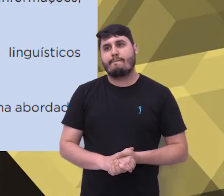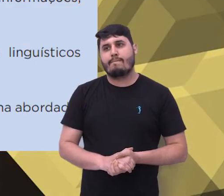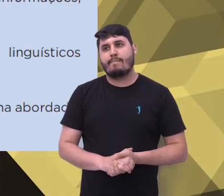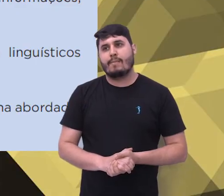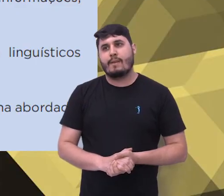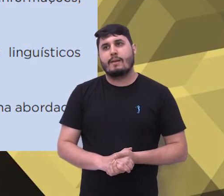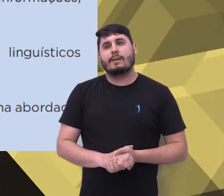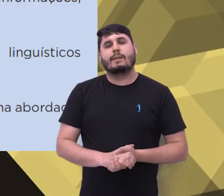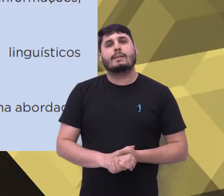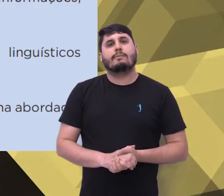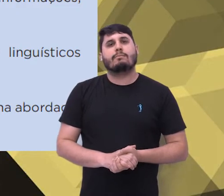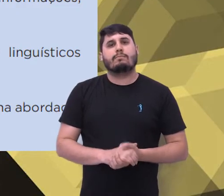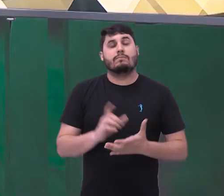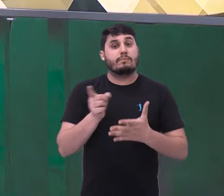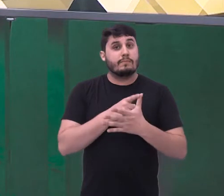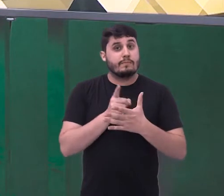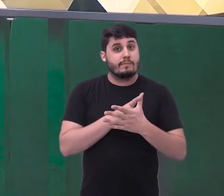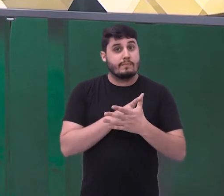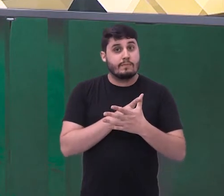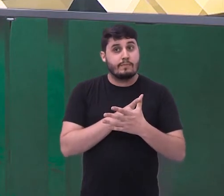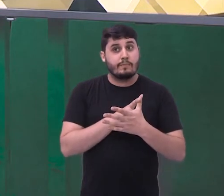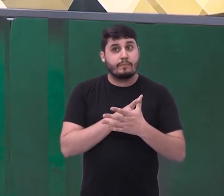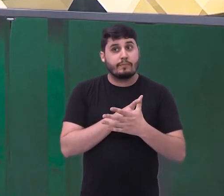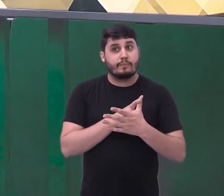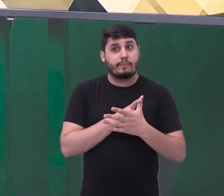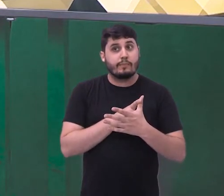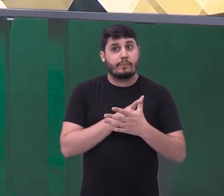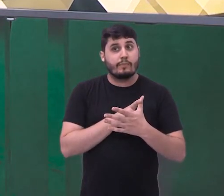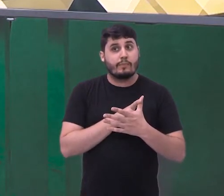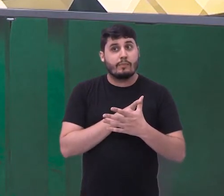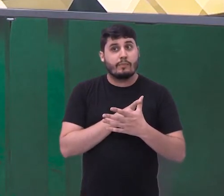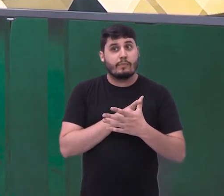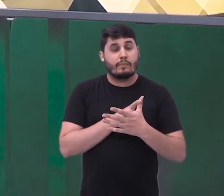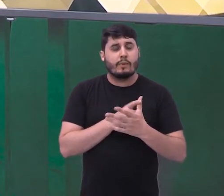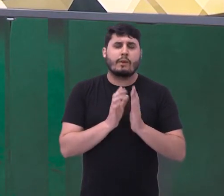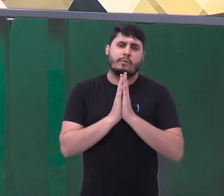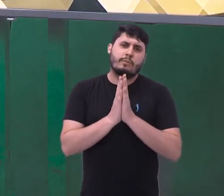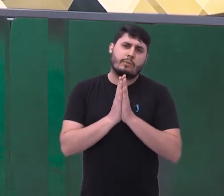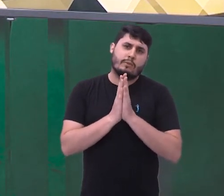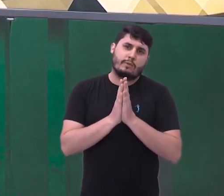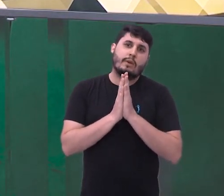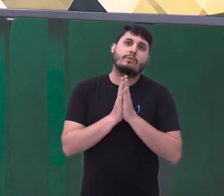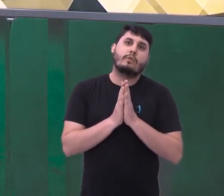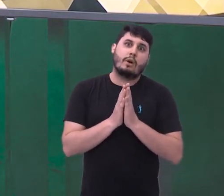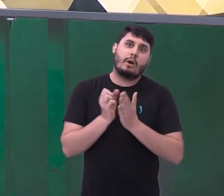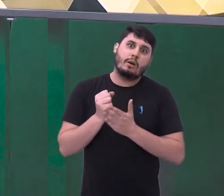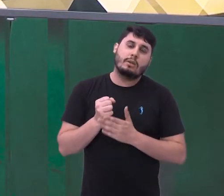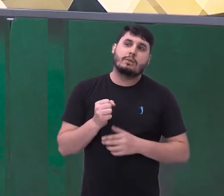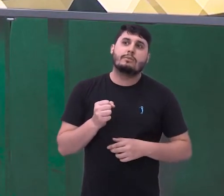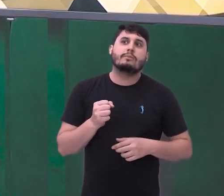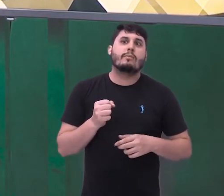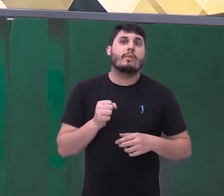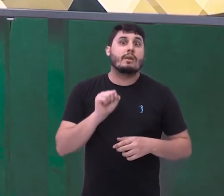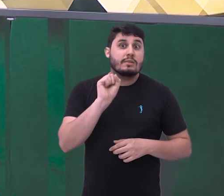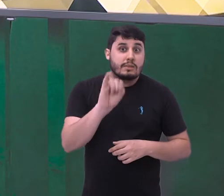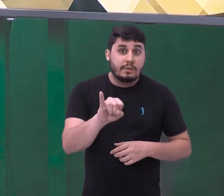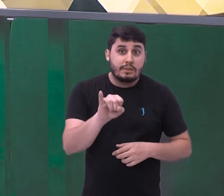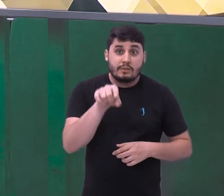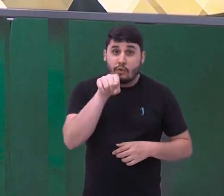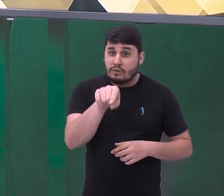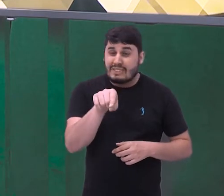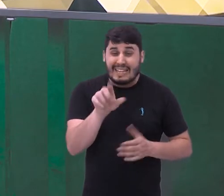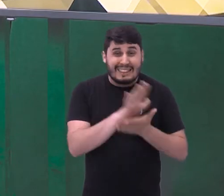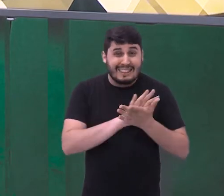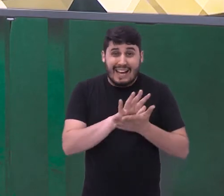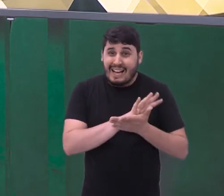Demonstrar o conhecimento, essa aqui a gente fez a questão de resolver. Por favor, resolva, ou você não tem